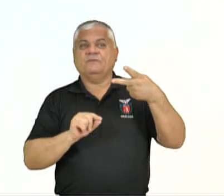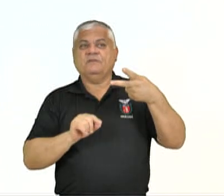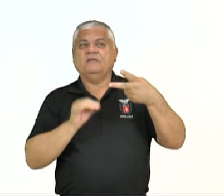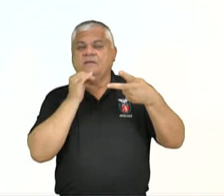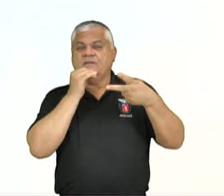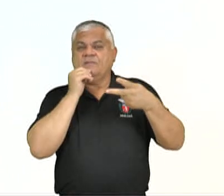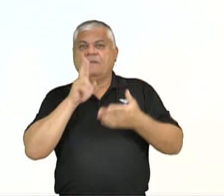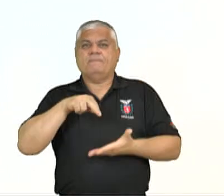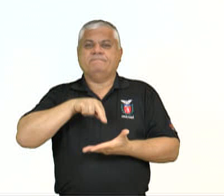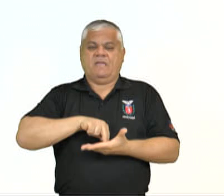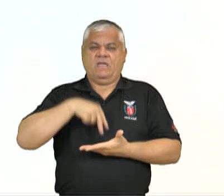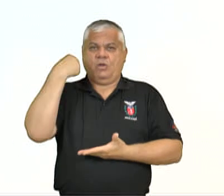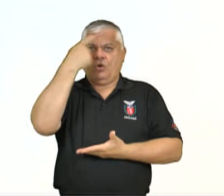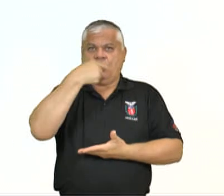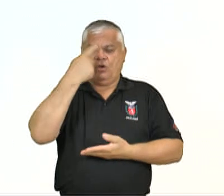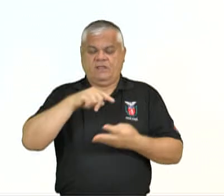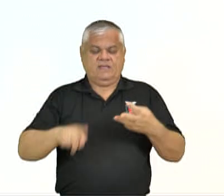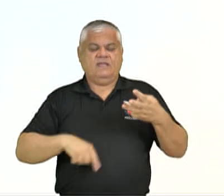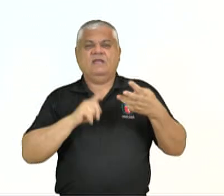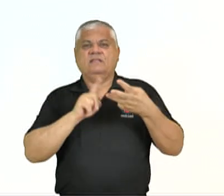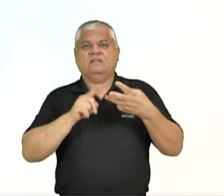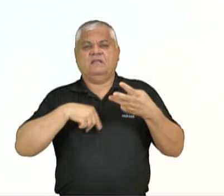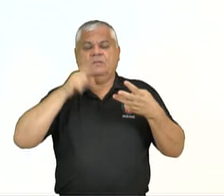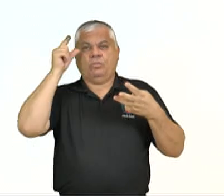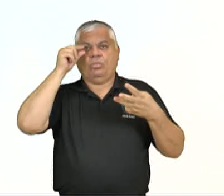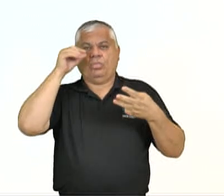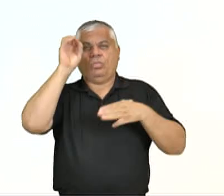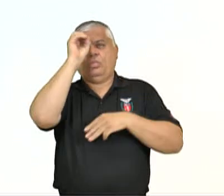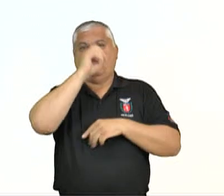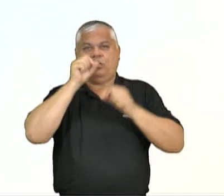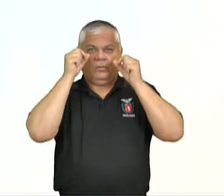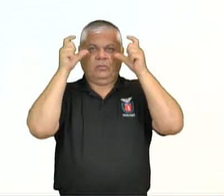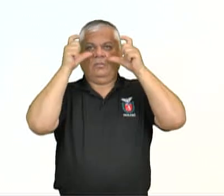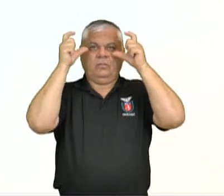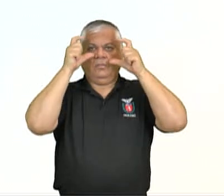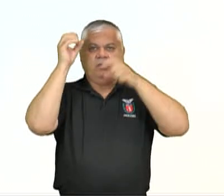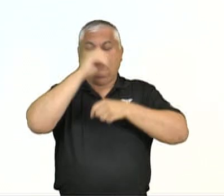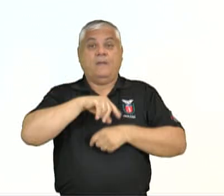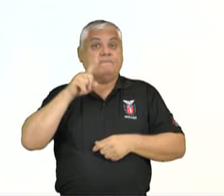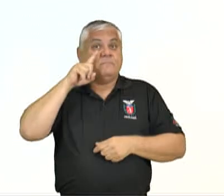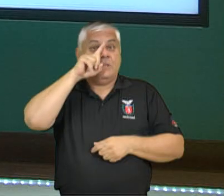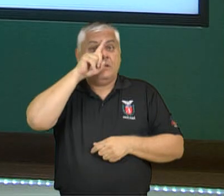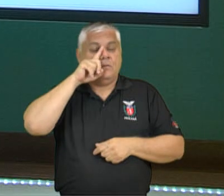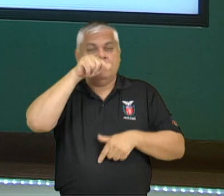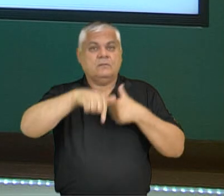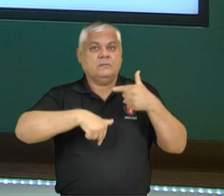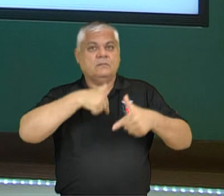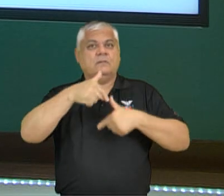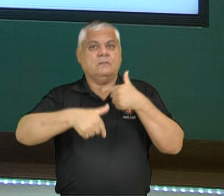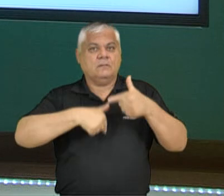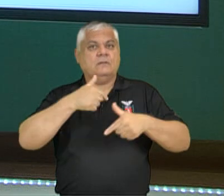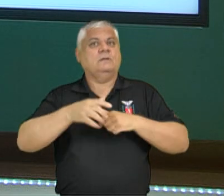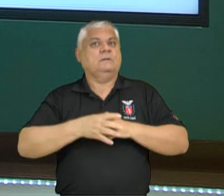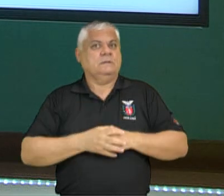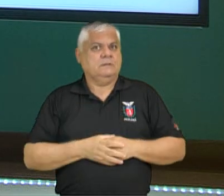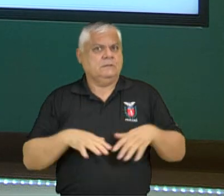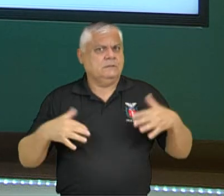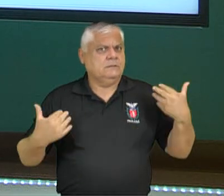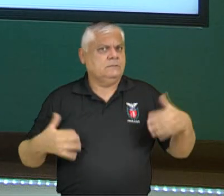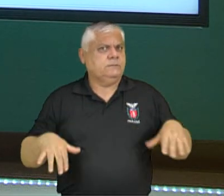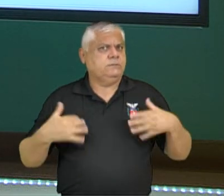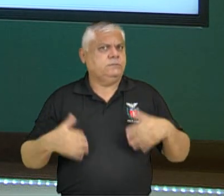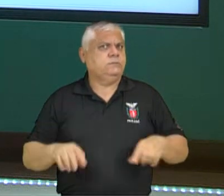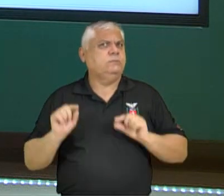Permanência de pé. 3. Privação do sono, oficinas insalubres. Gente, esse texto acima se refere